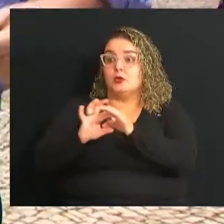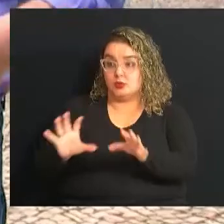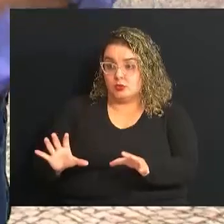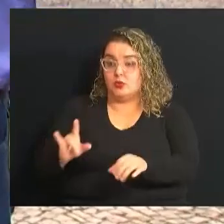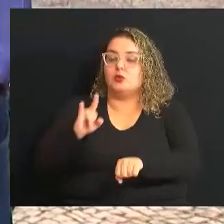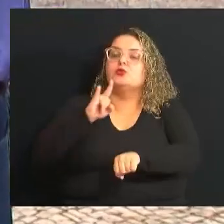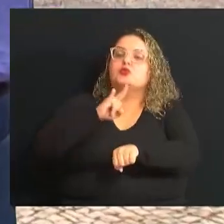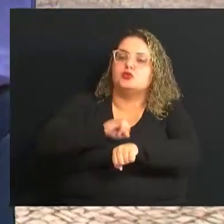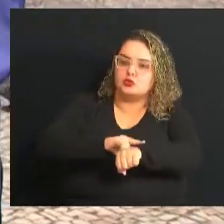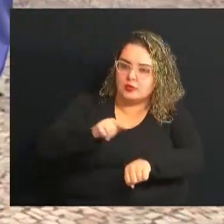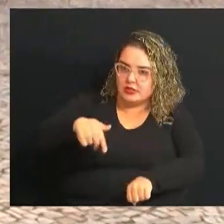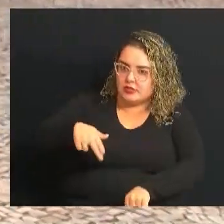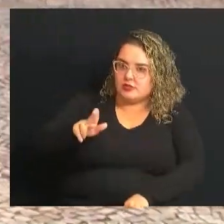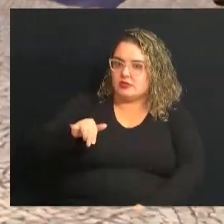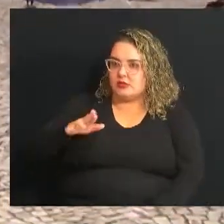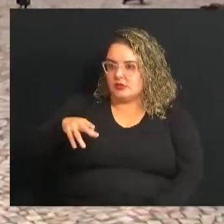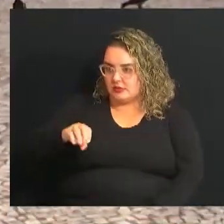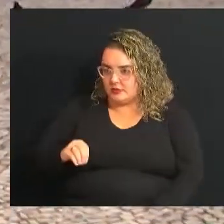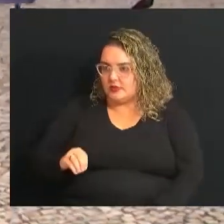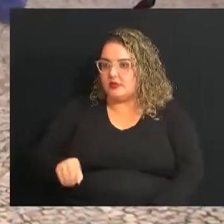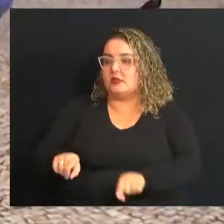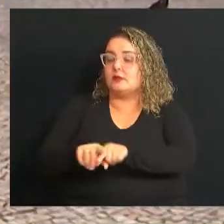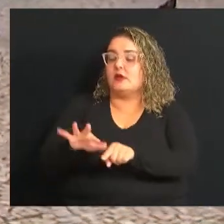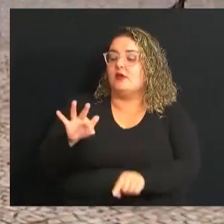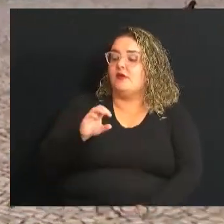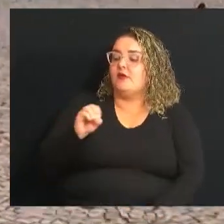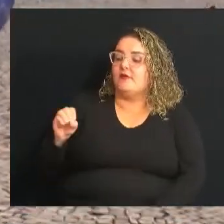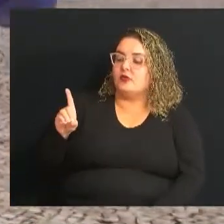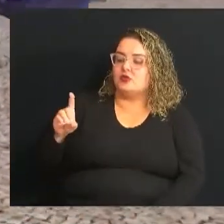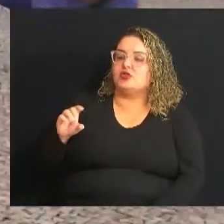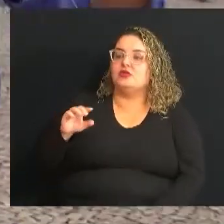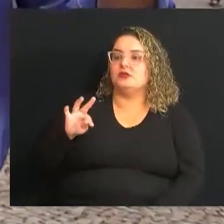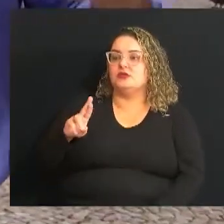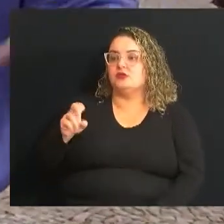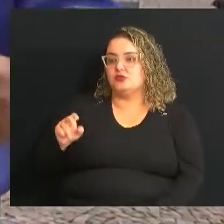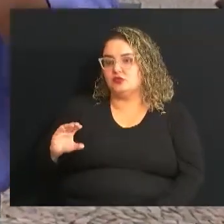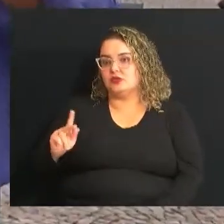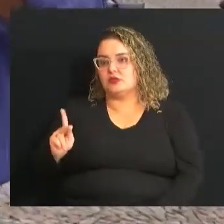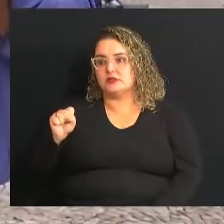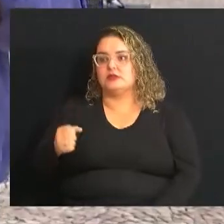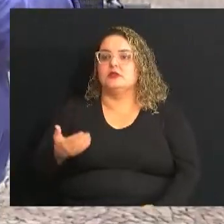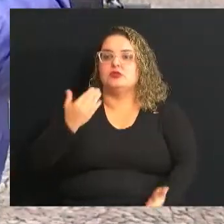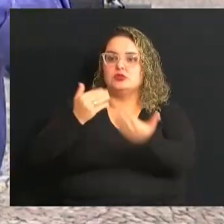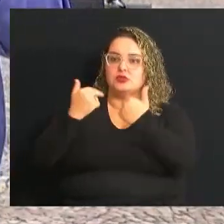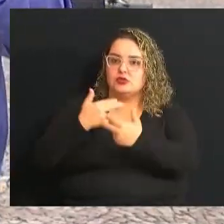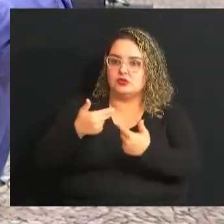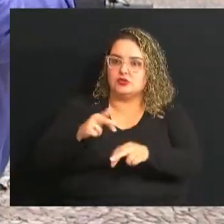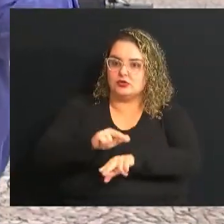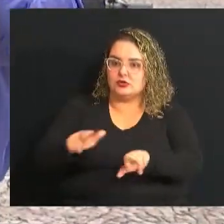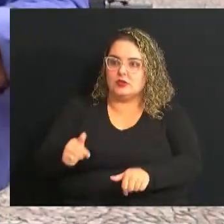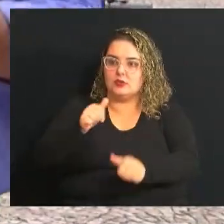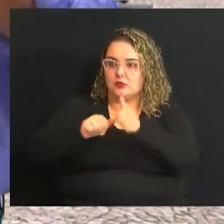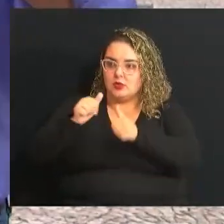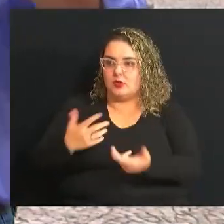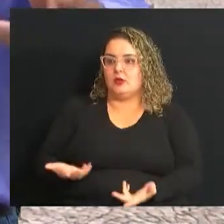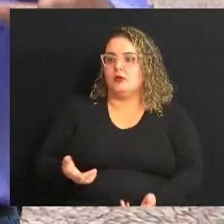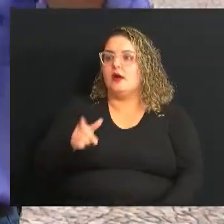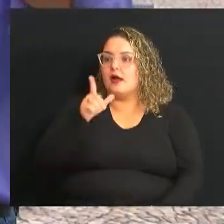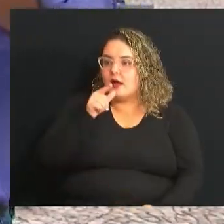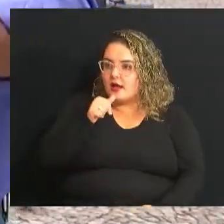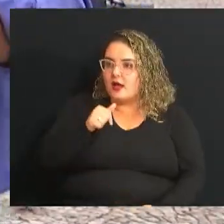olha, foram 2-0, com gols de Paulinho, hoje fora da seleção, e o Thiago Silva, que continua